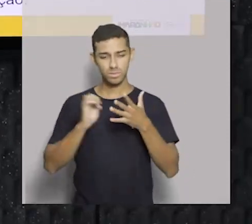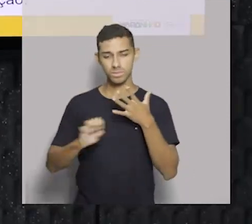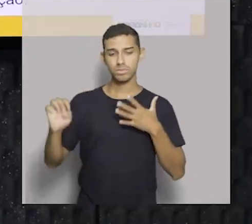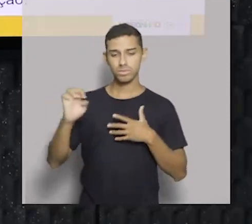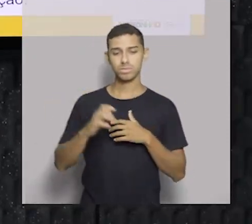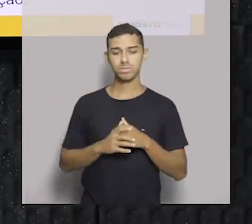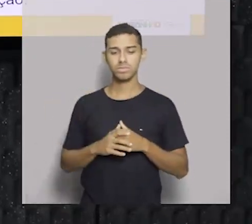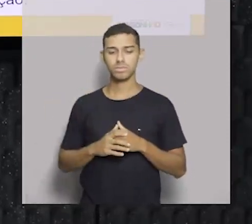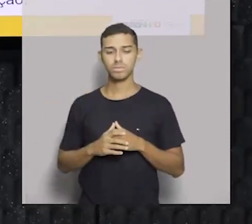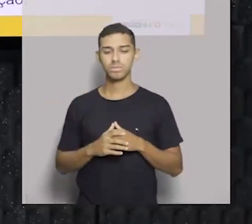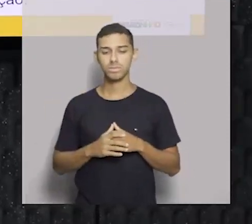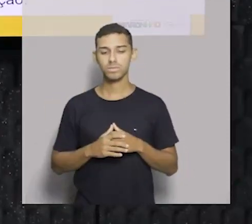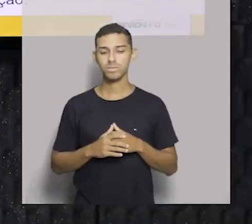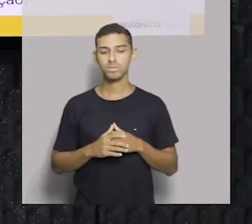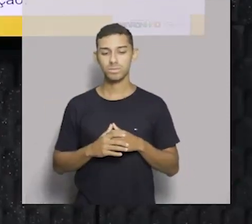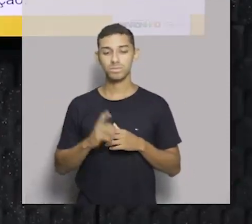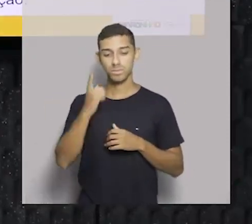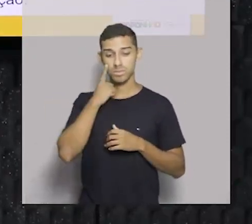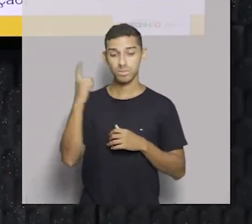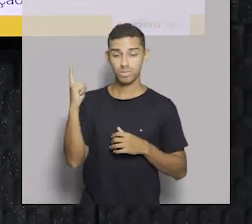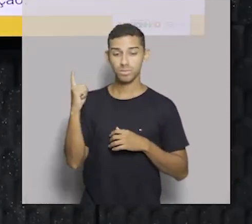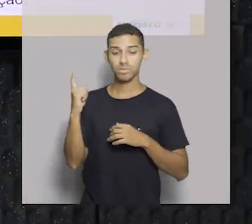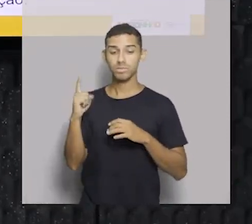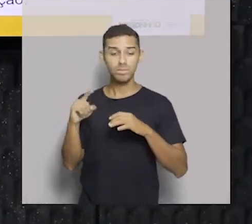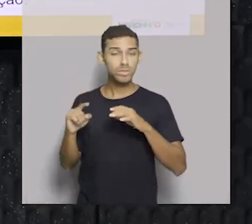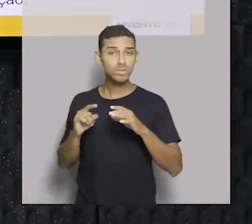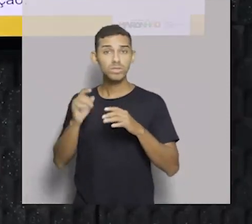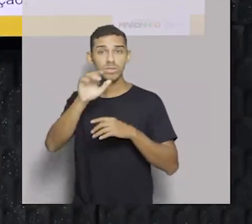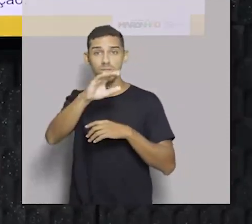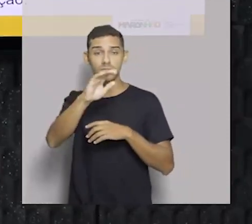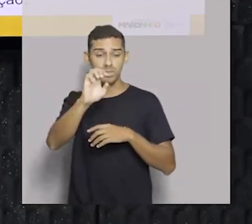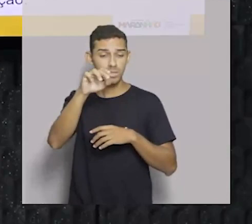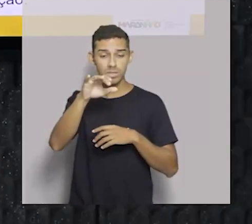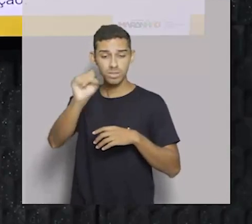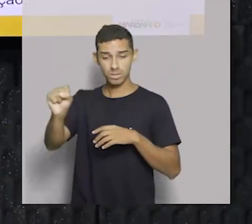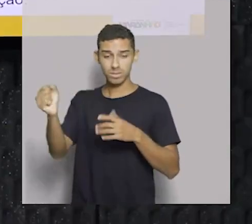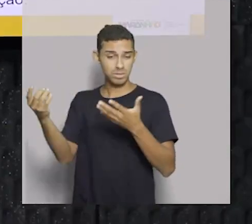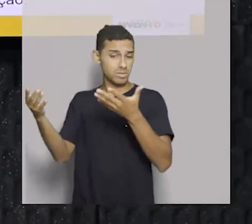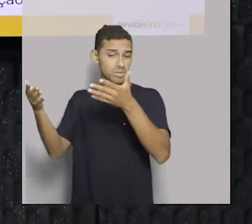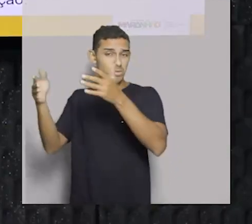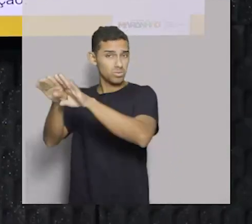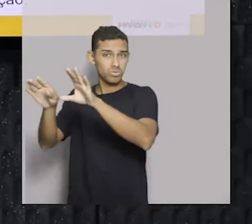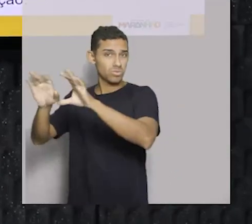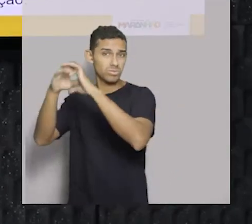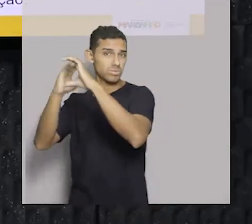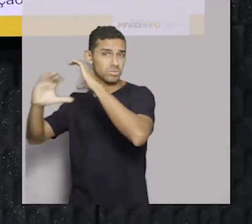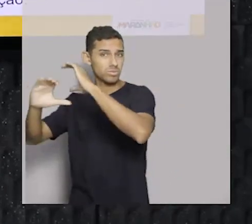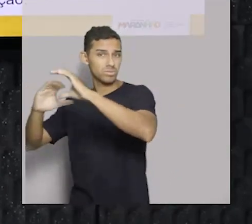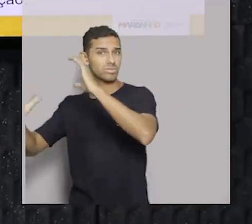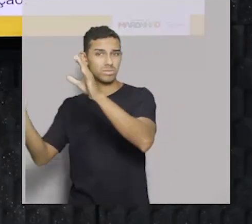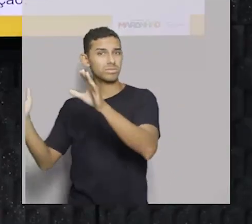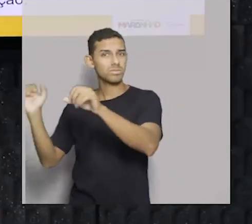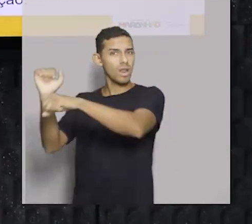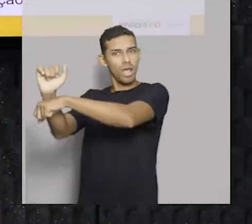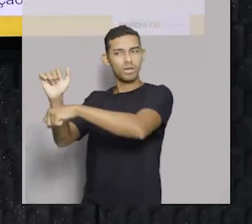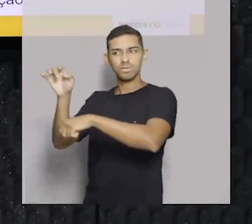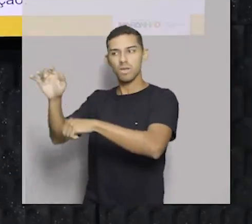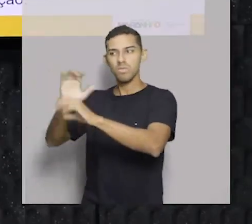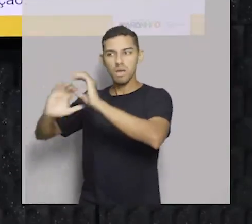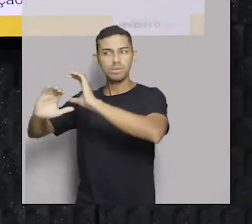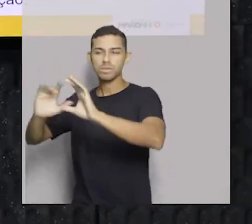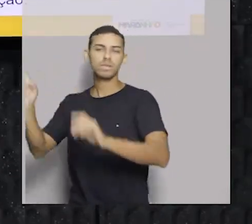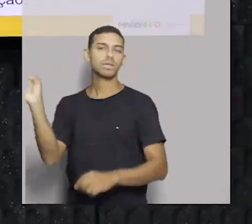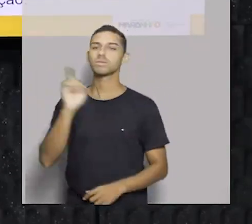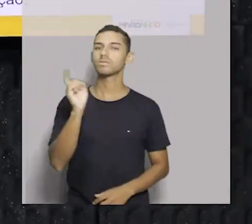é você vai resolver o racismo censurando os meios de comunicação não faz sentido então censura também